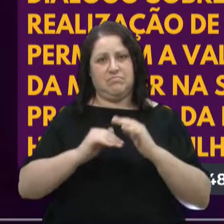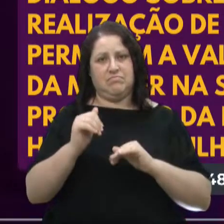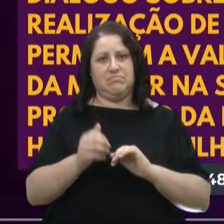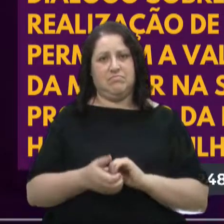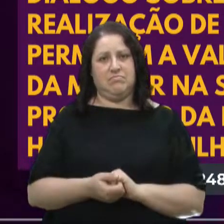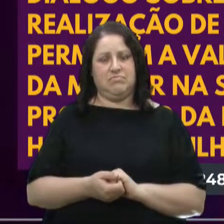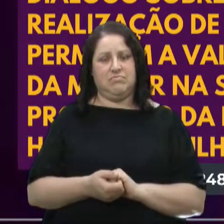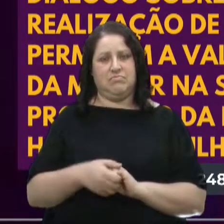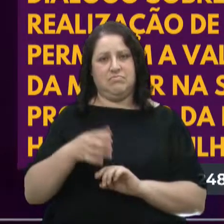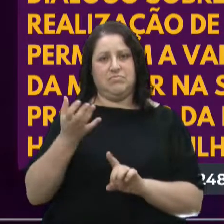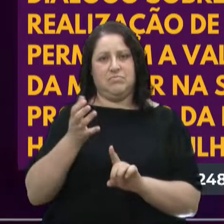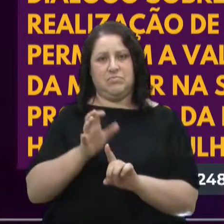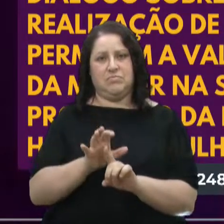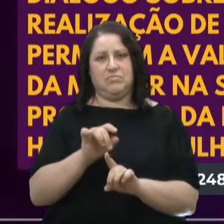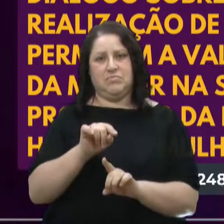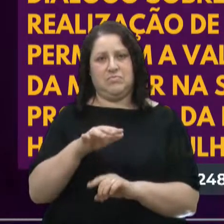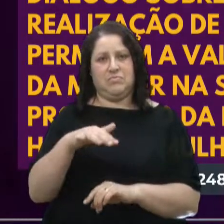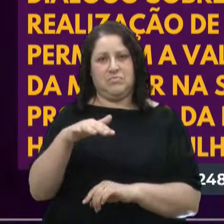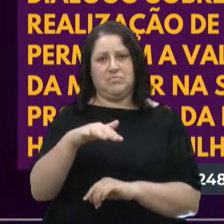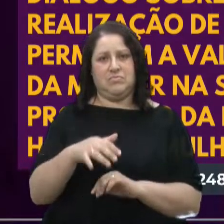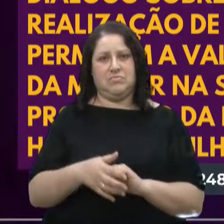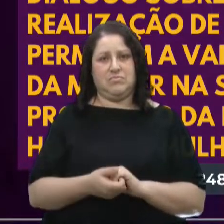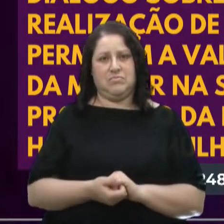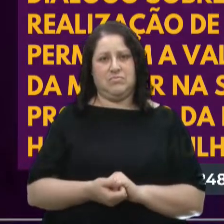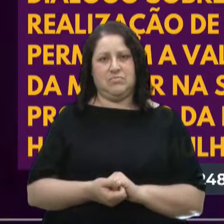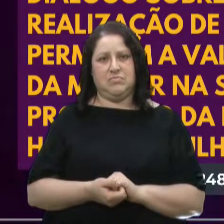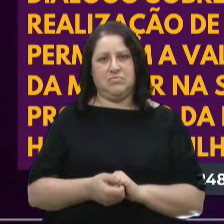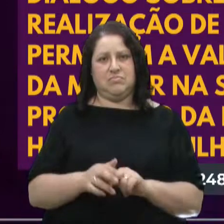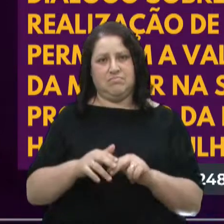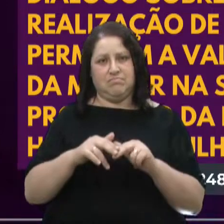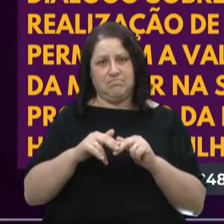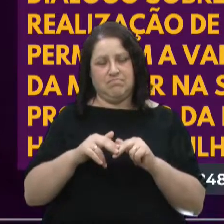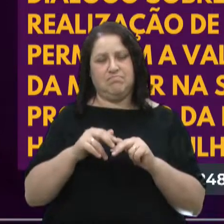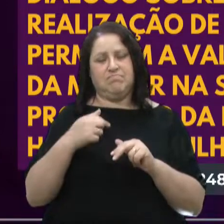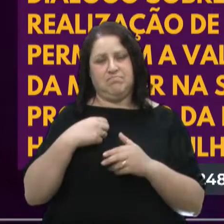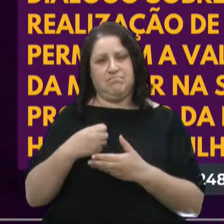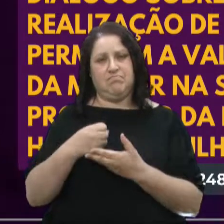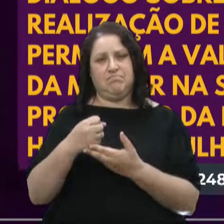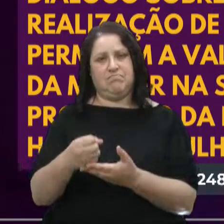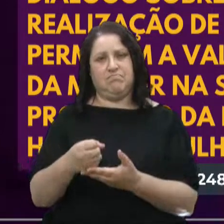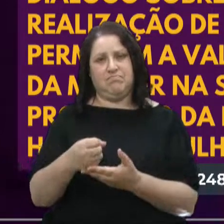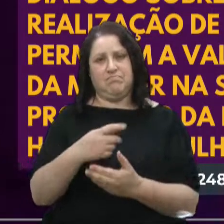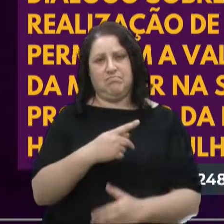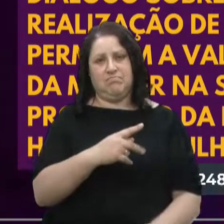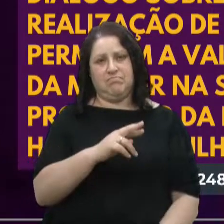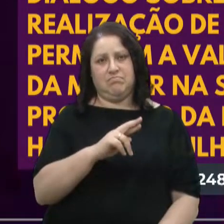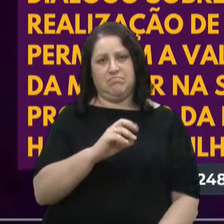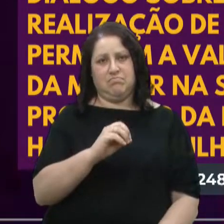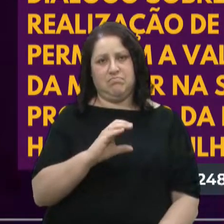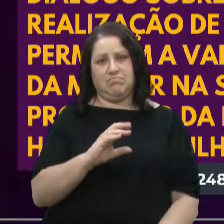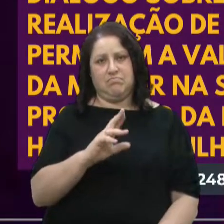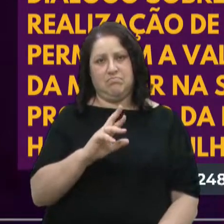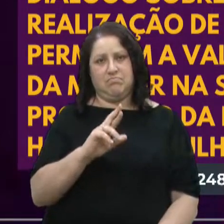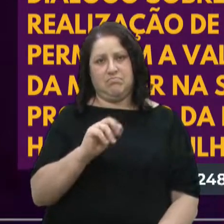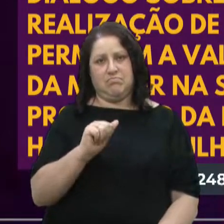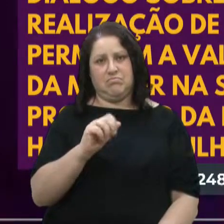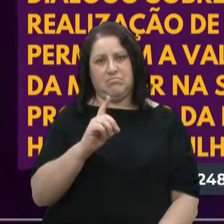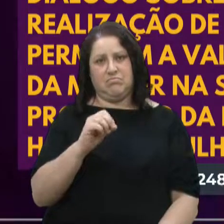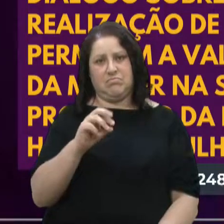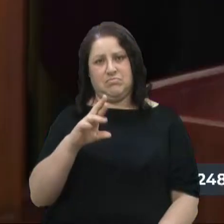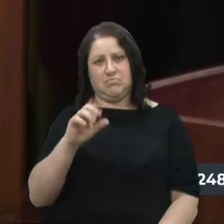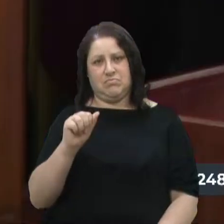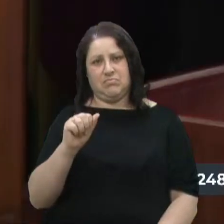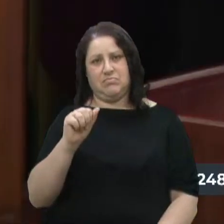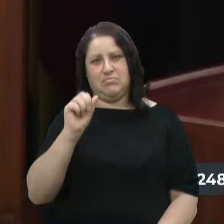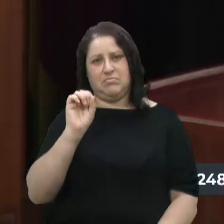para combater esse tipo de situação. E por isso, levei então para a Procuradoria Especial da Mulher, que é composta